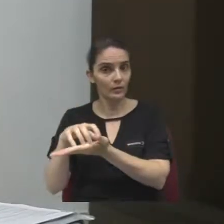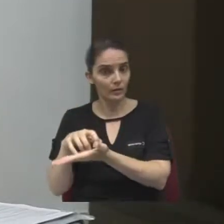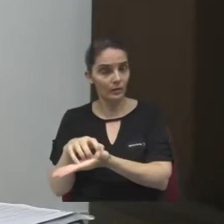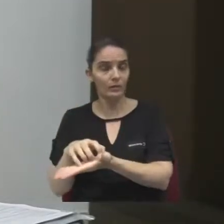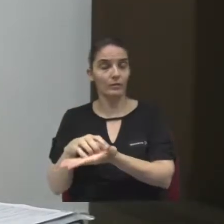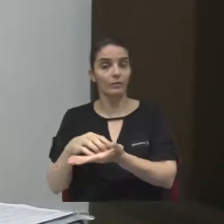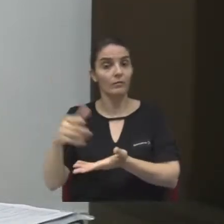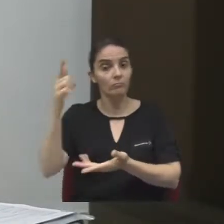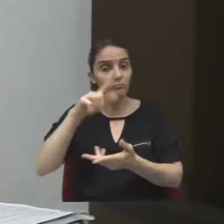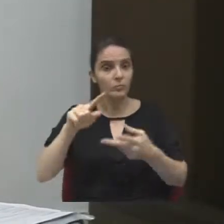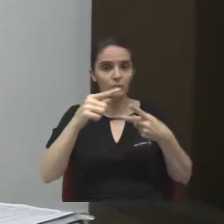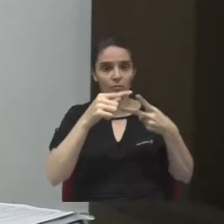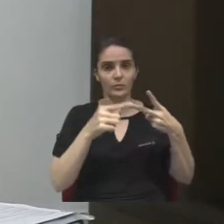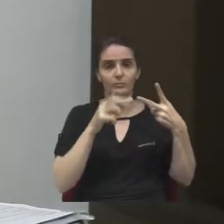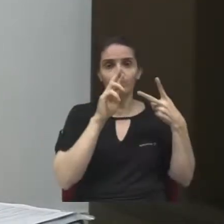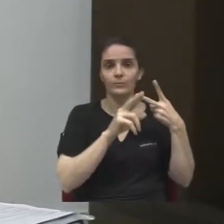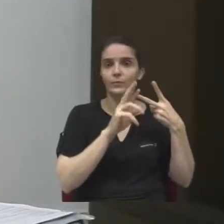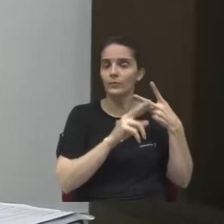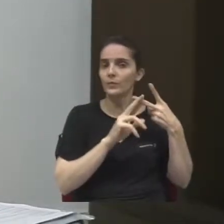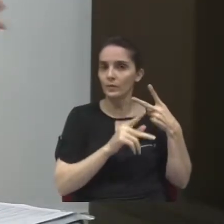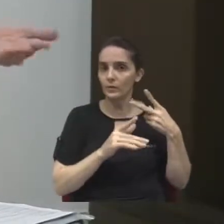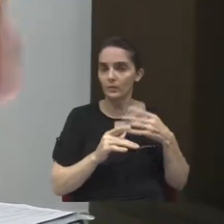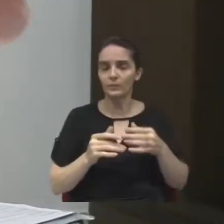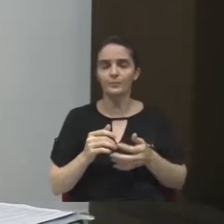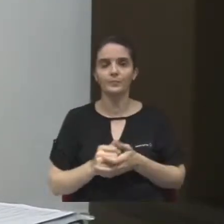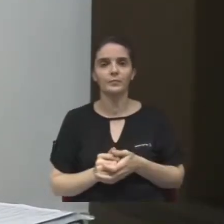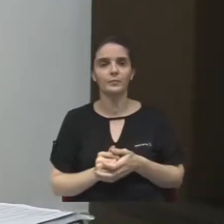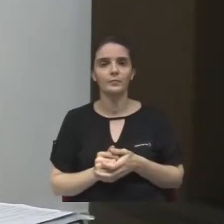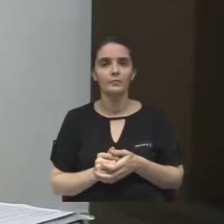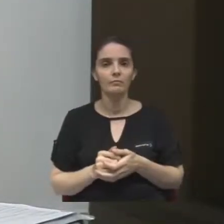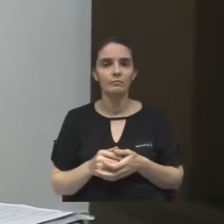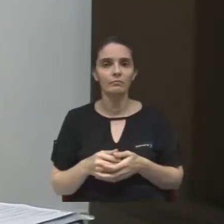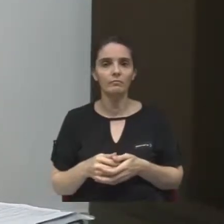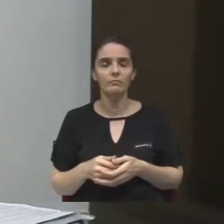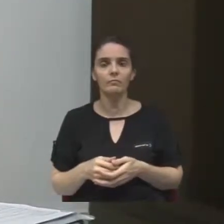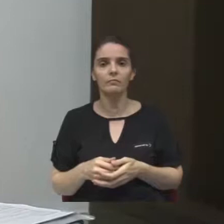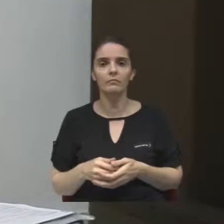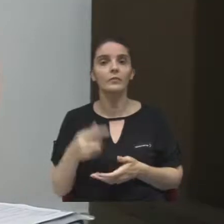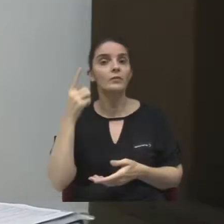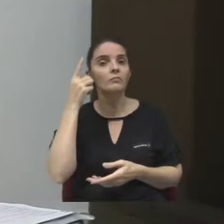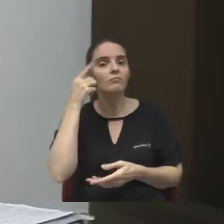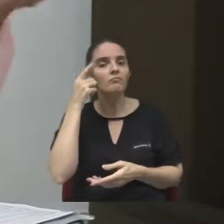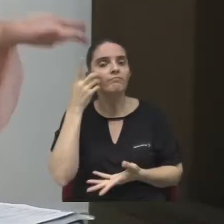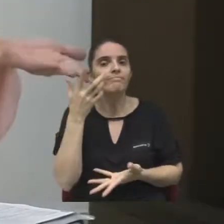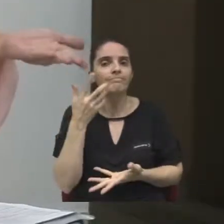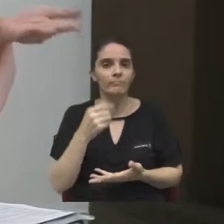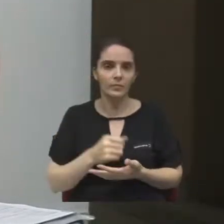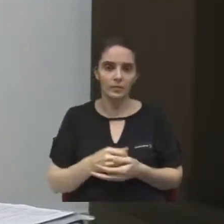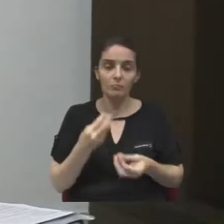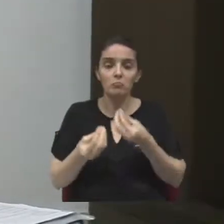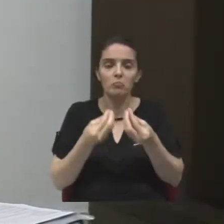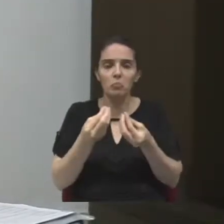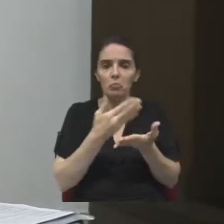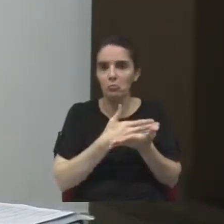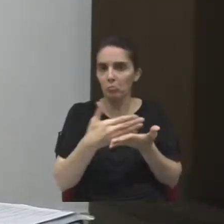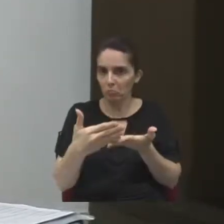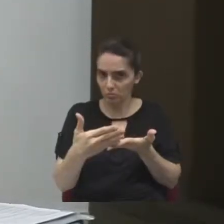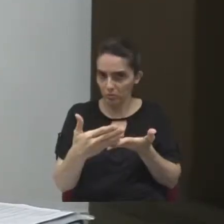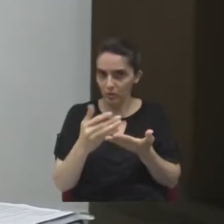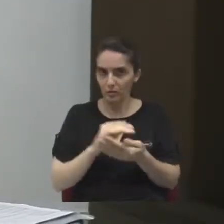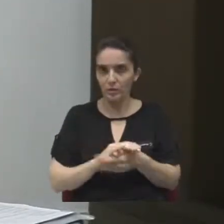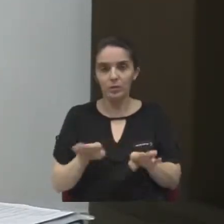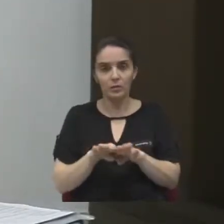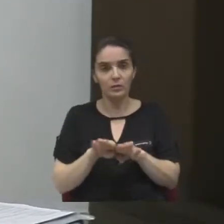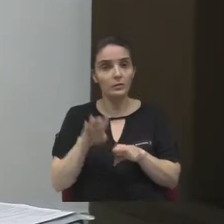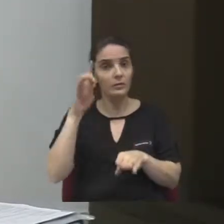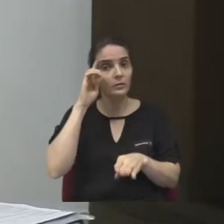semana que vem tenhamos um posicionamento de como vai se dar esse ingresso e as datas para